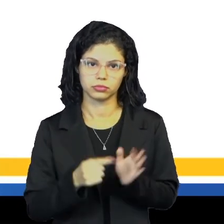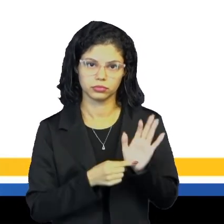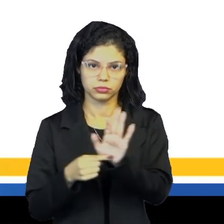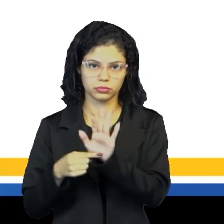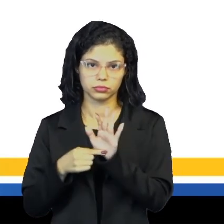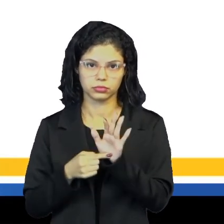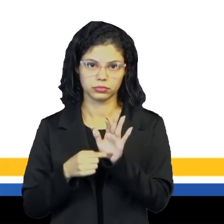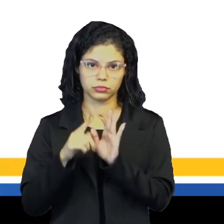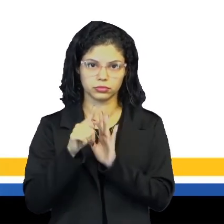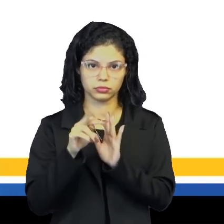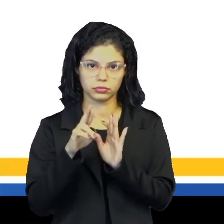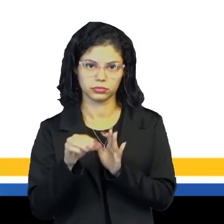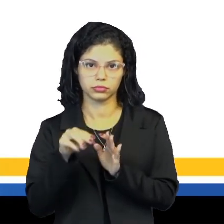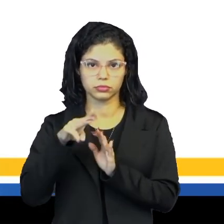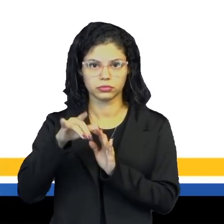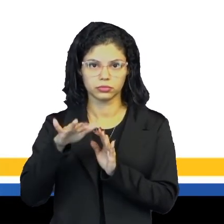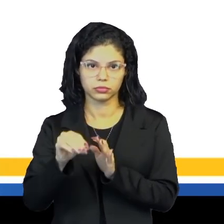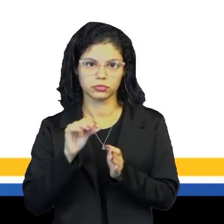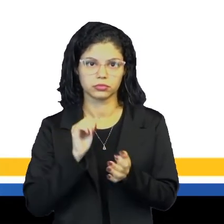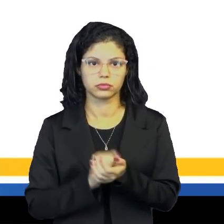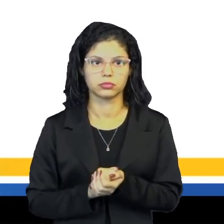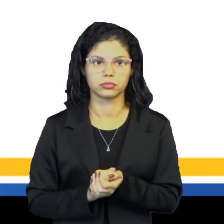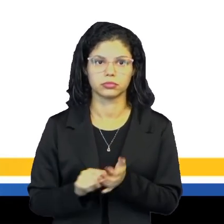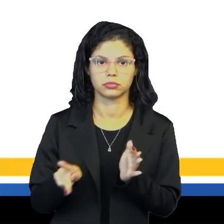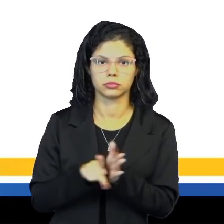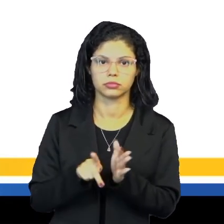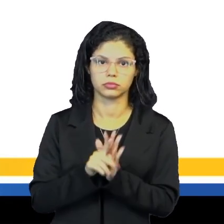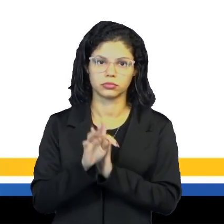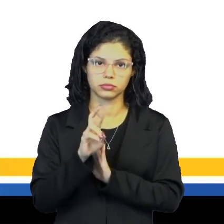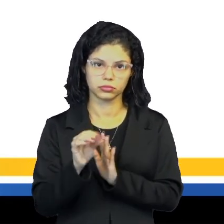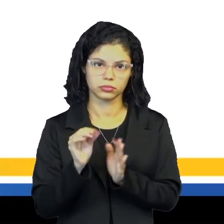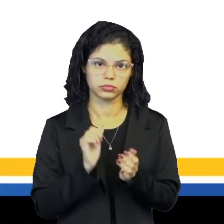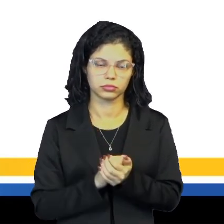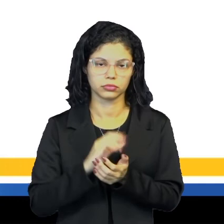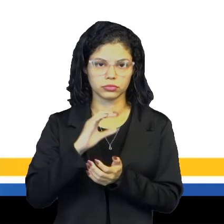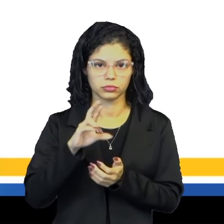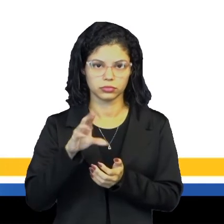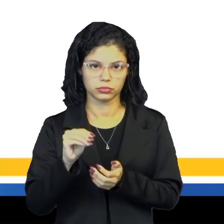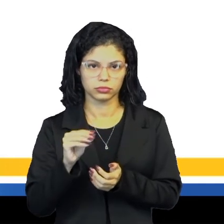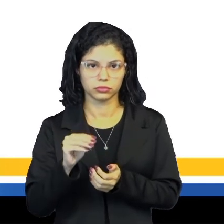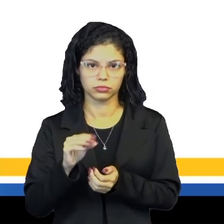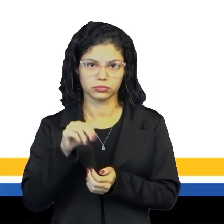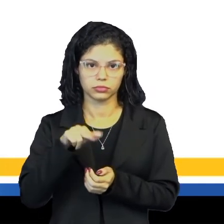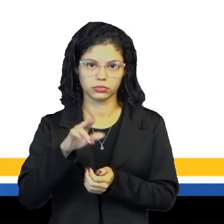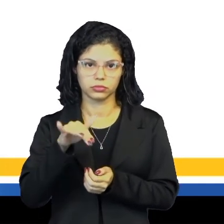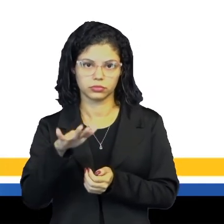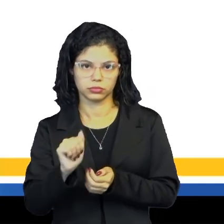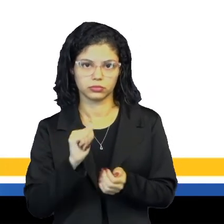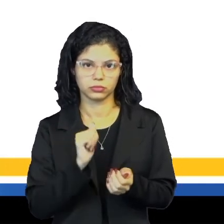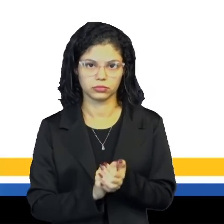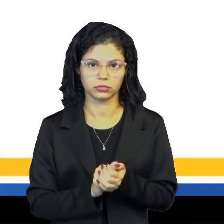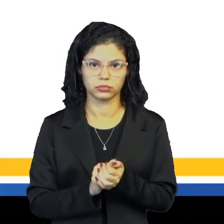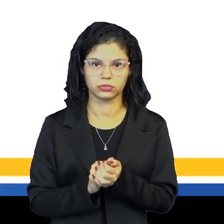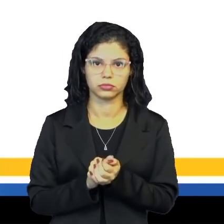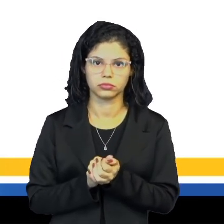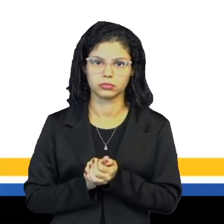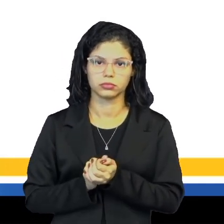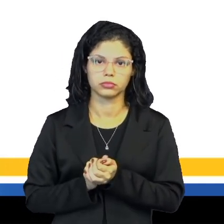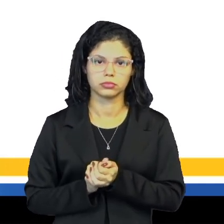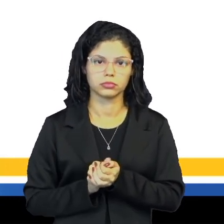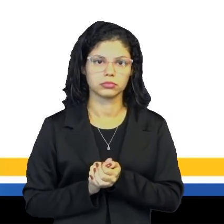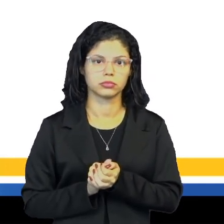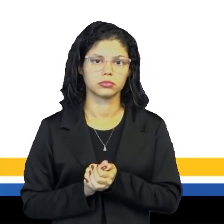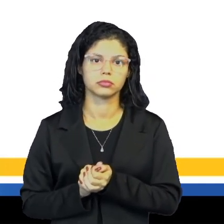destaque os dramaturgos Miguel de Cervantes e sua tragédia O Cerco de Numância, Fernando de Rojas, e